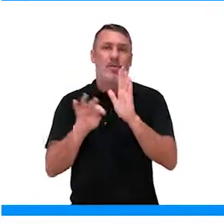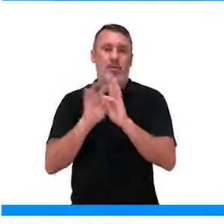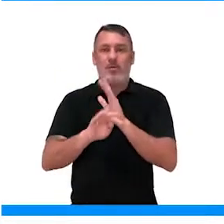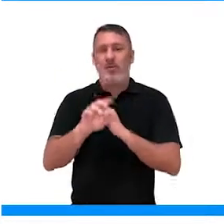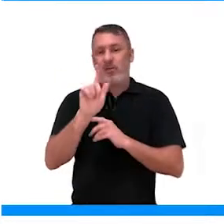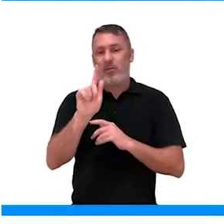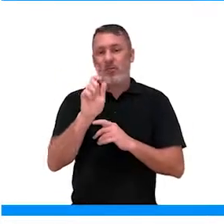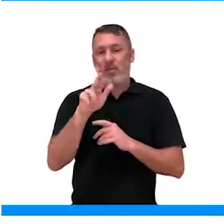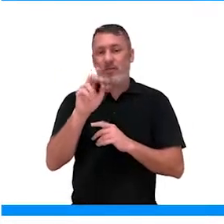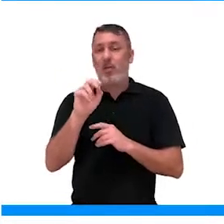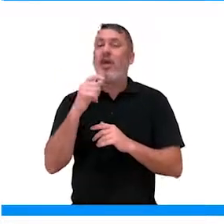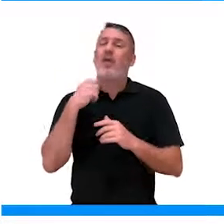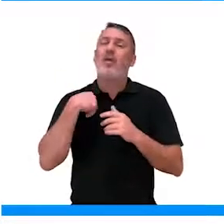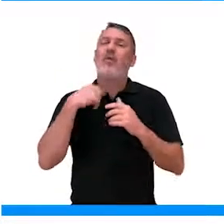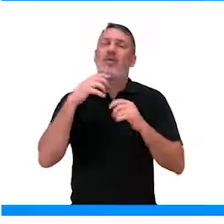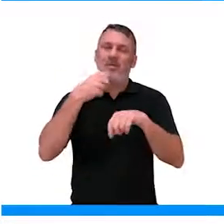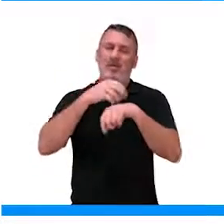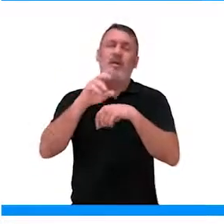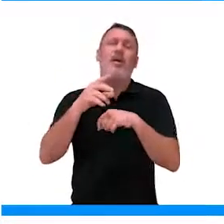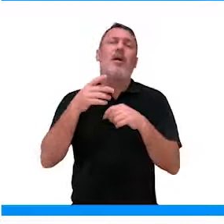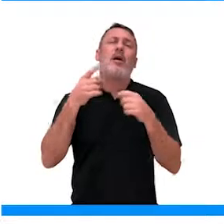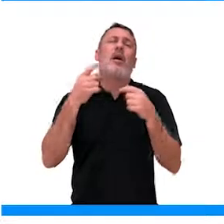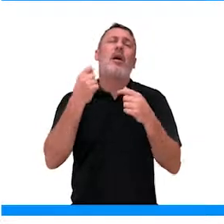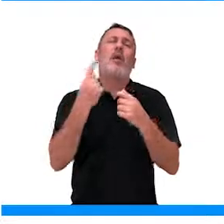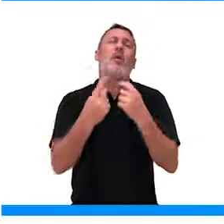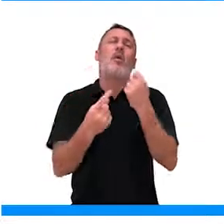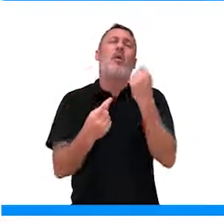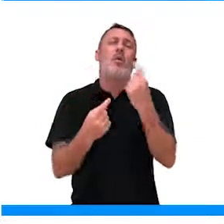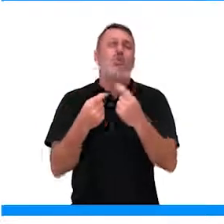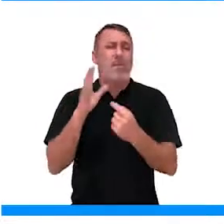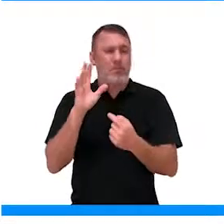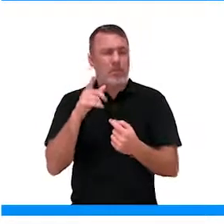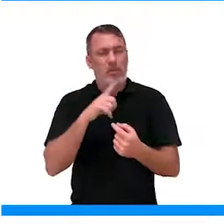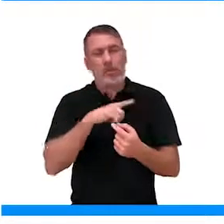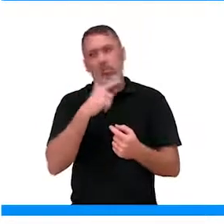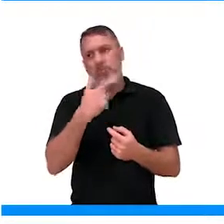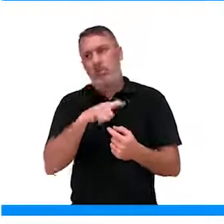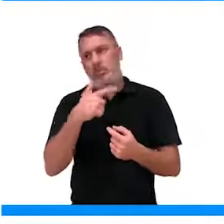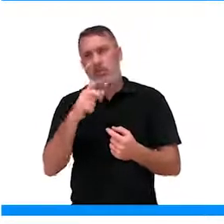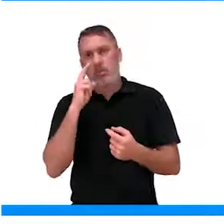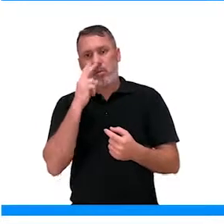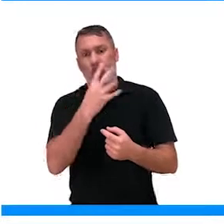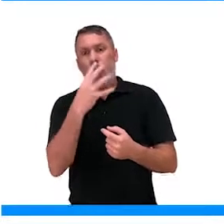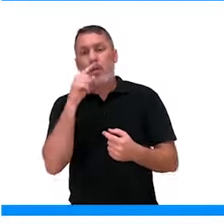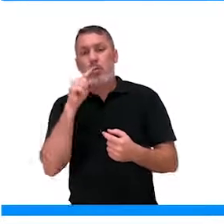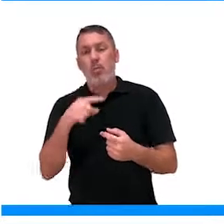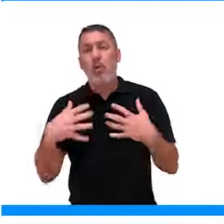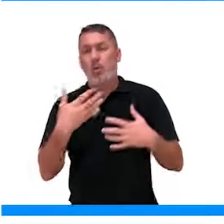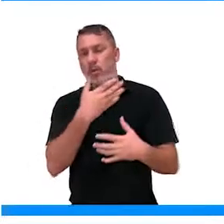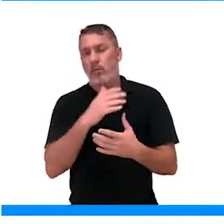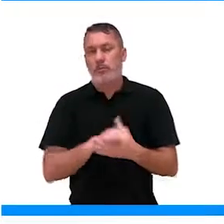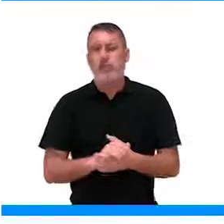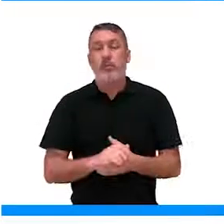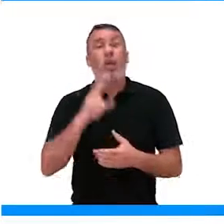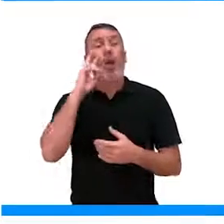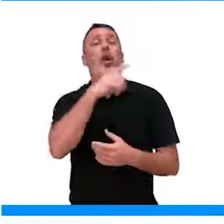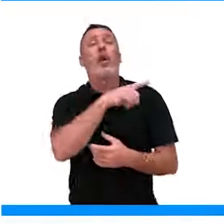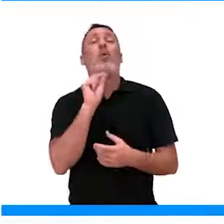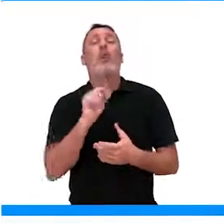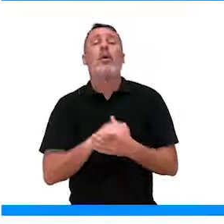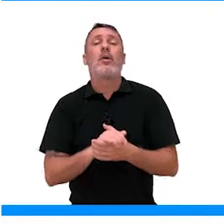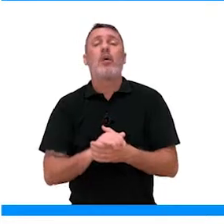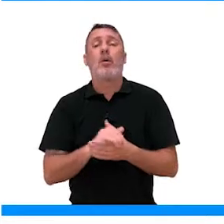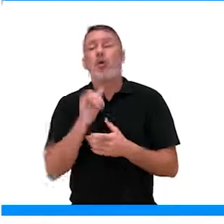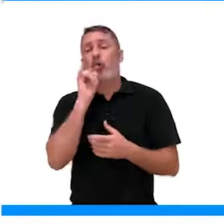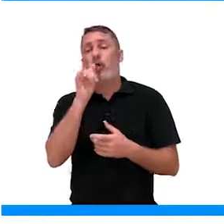alemães. Eu falei aqui alguns, os mais tradicionais, né? Mas a gente tem inúmeros outros gêneros. Aqui, a gente